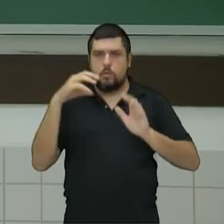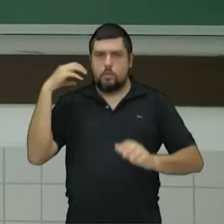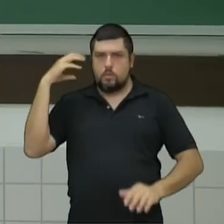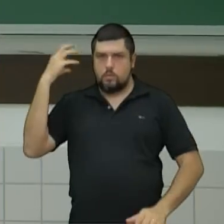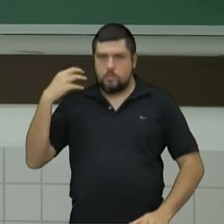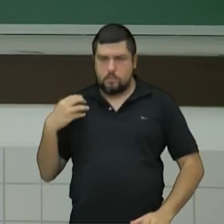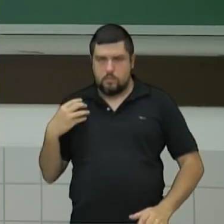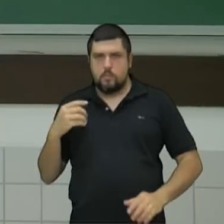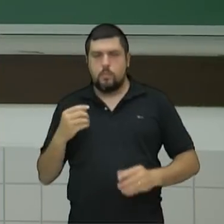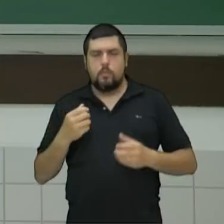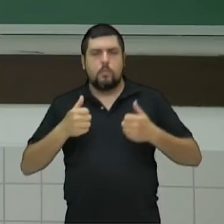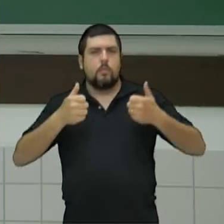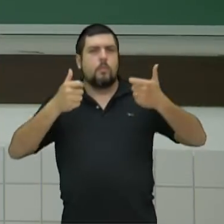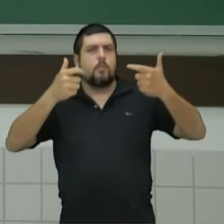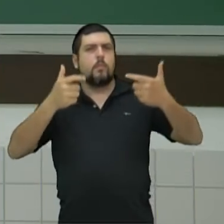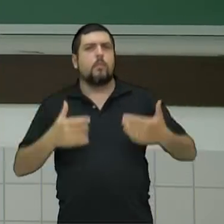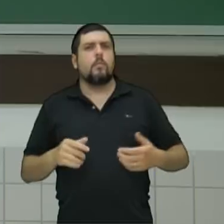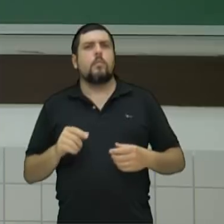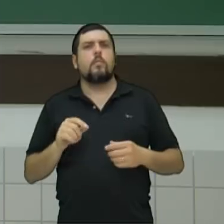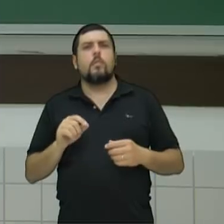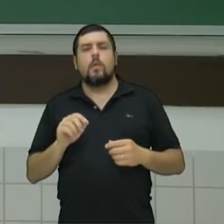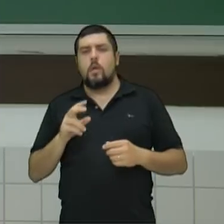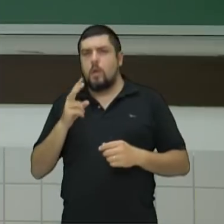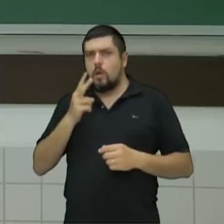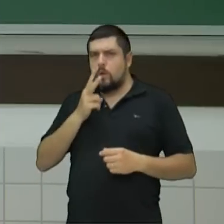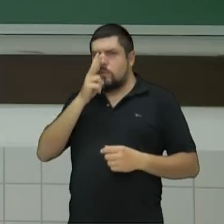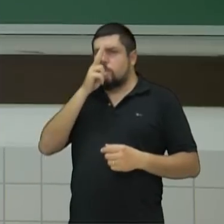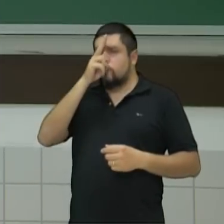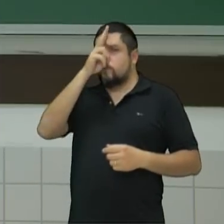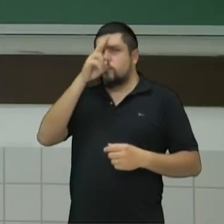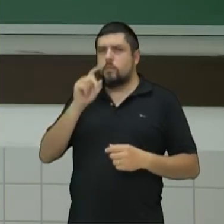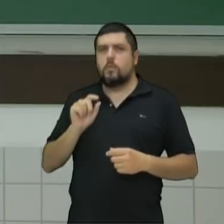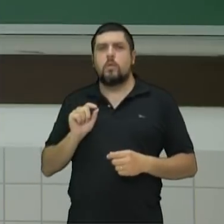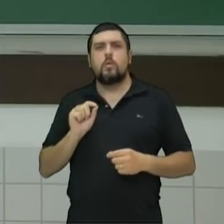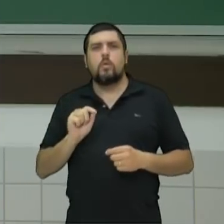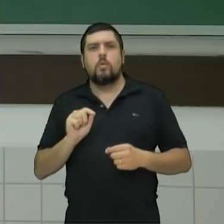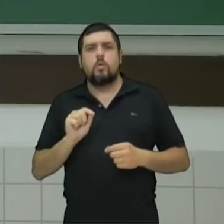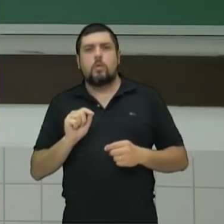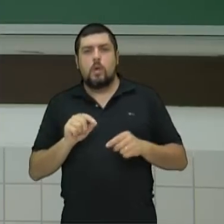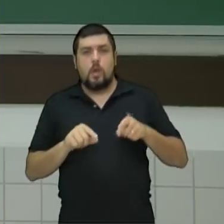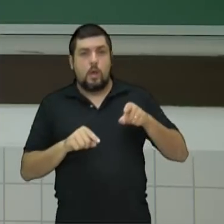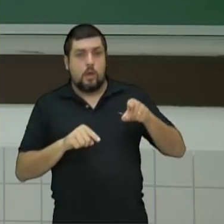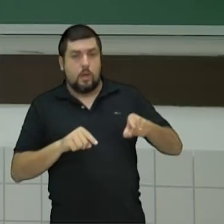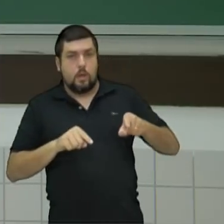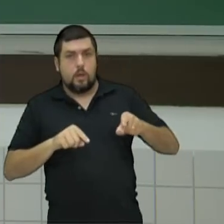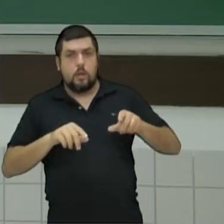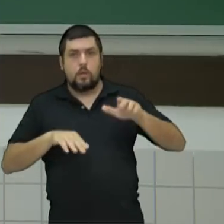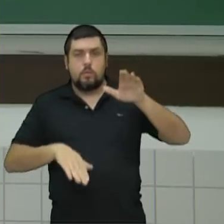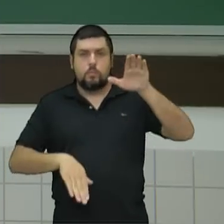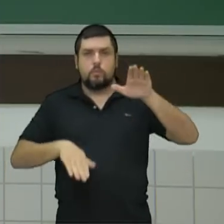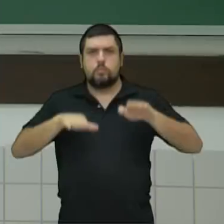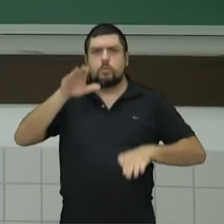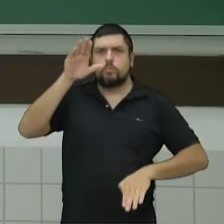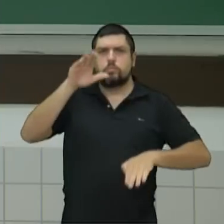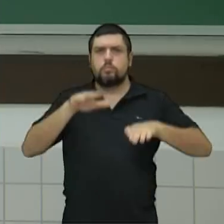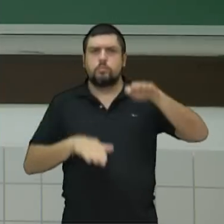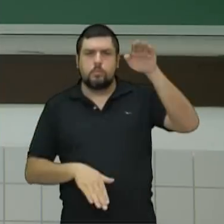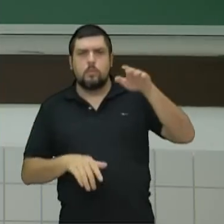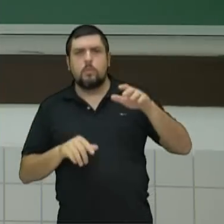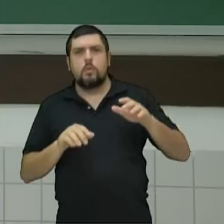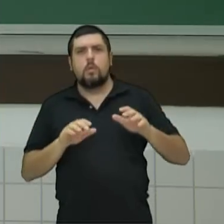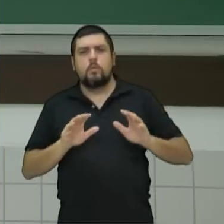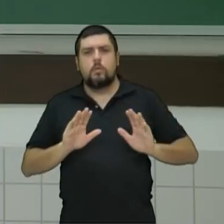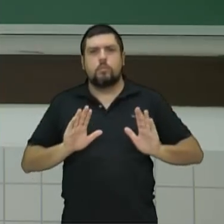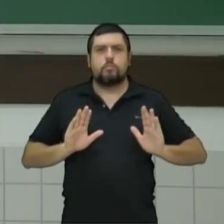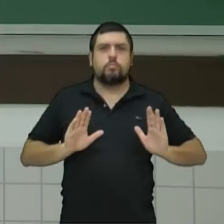força? Essa força, ela irá falar para nós que ela irá causar uma variação da quantidade de movimento e se a massa